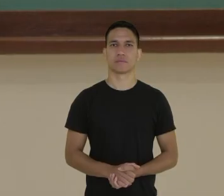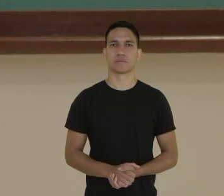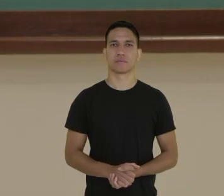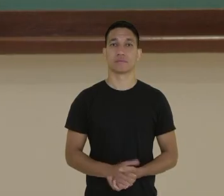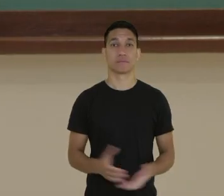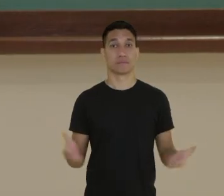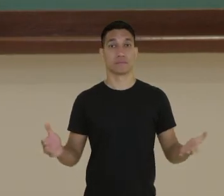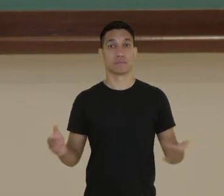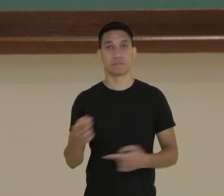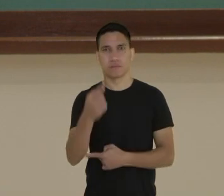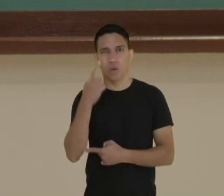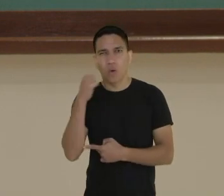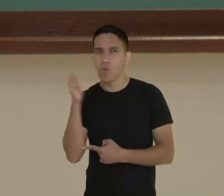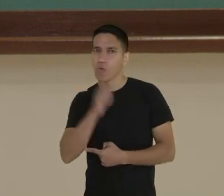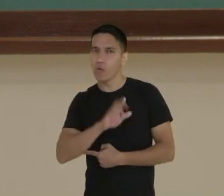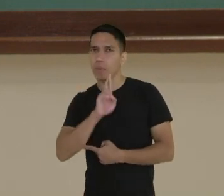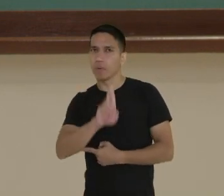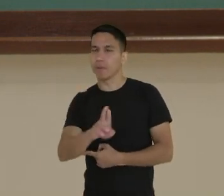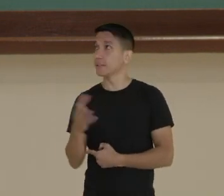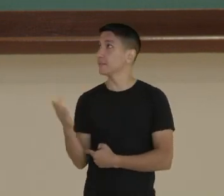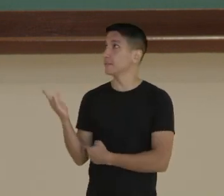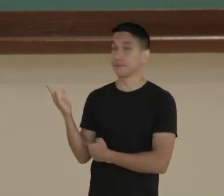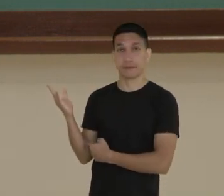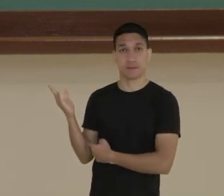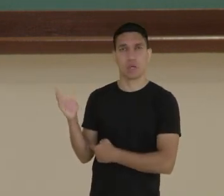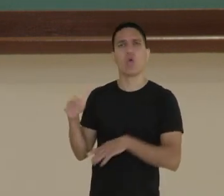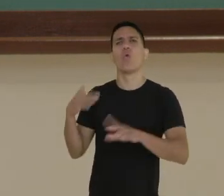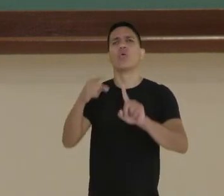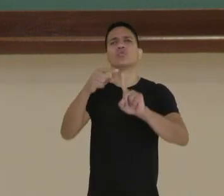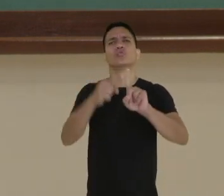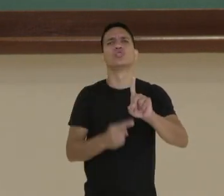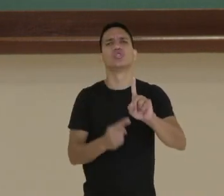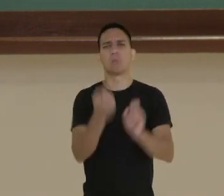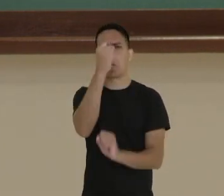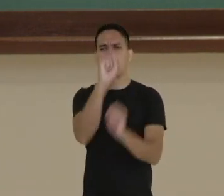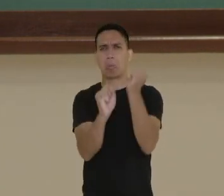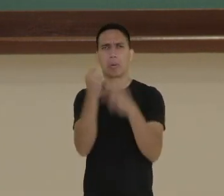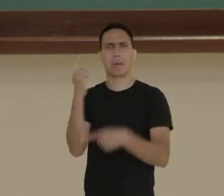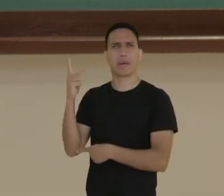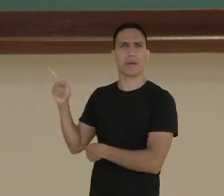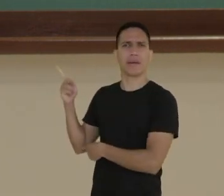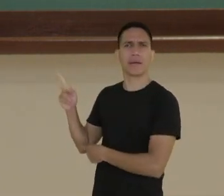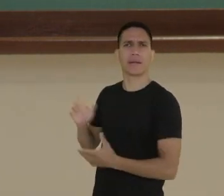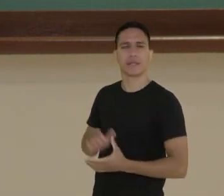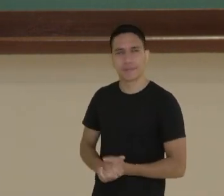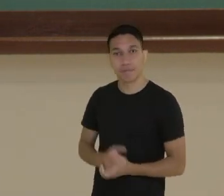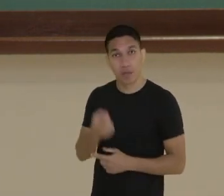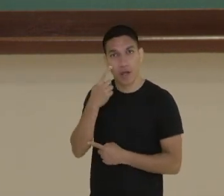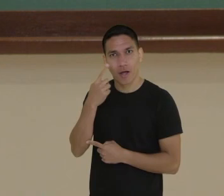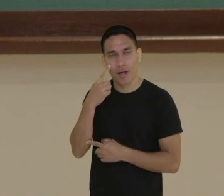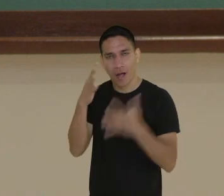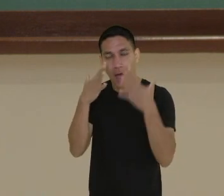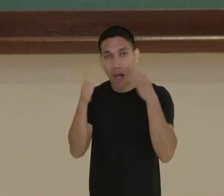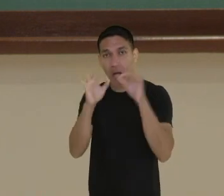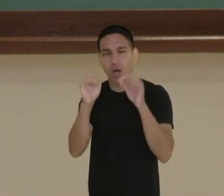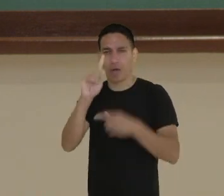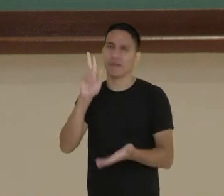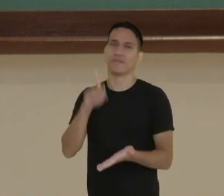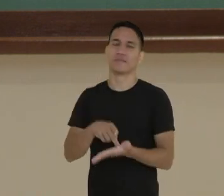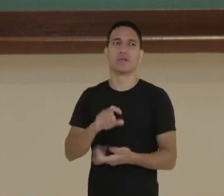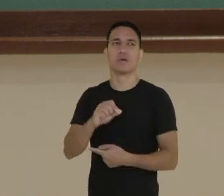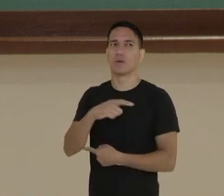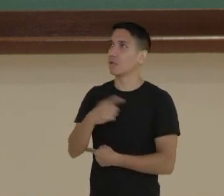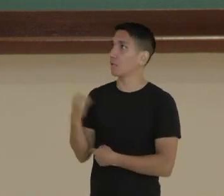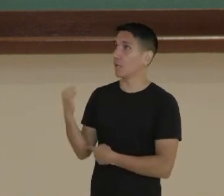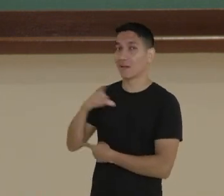E aí, meus queridos, conseguiram resolver essa questão? Que tipo de usina seria essa aqui, ó? Vejam que aqui na realidade você tem